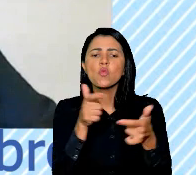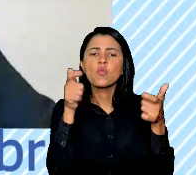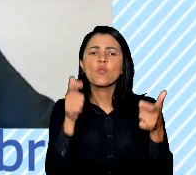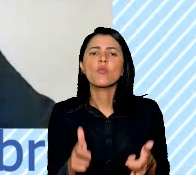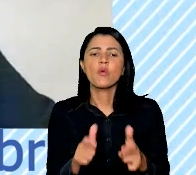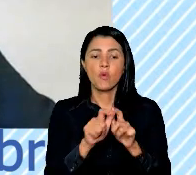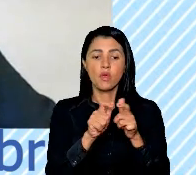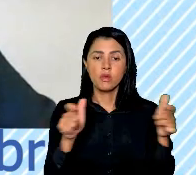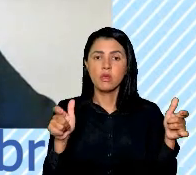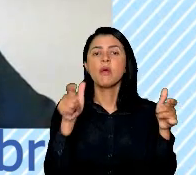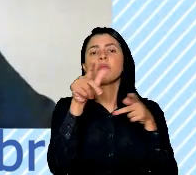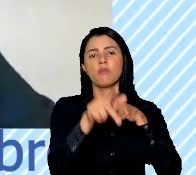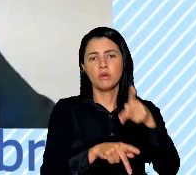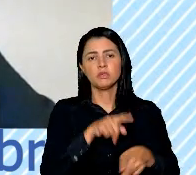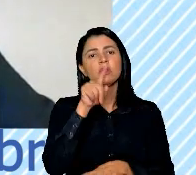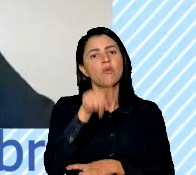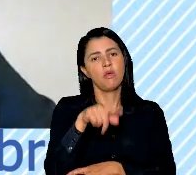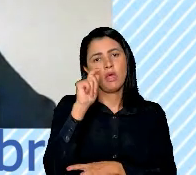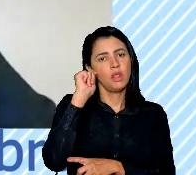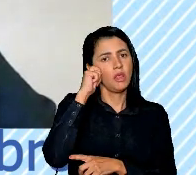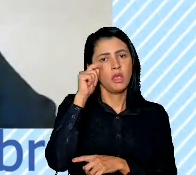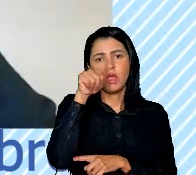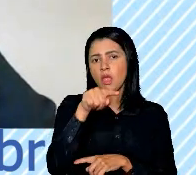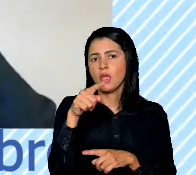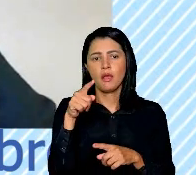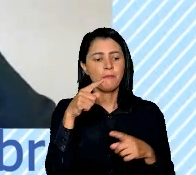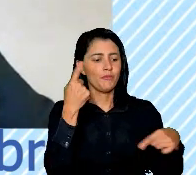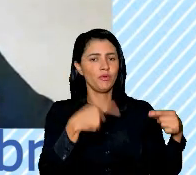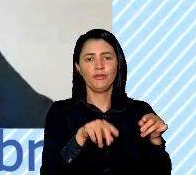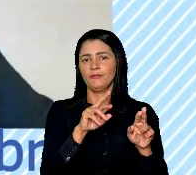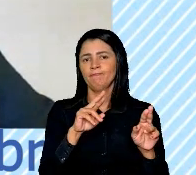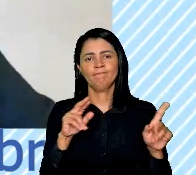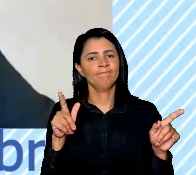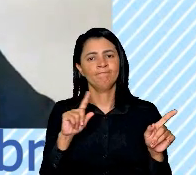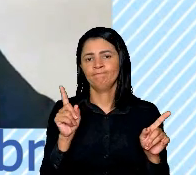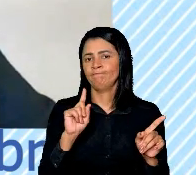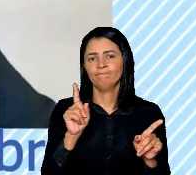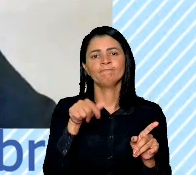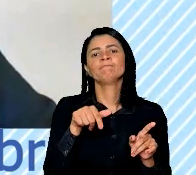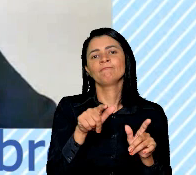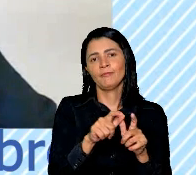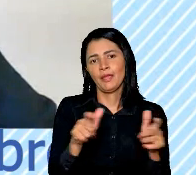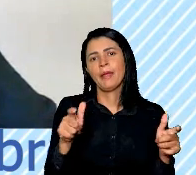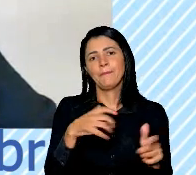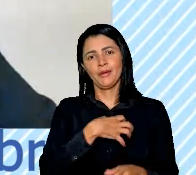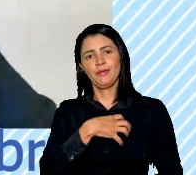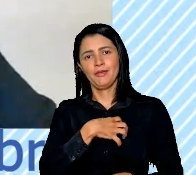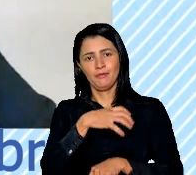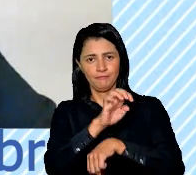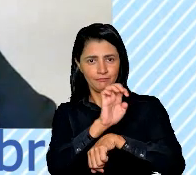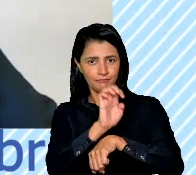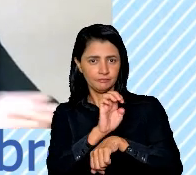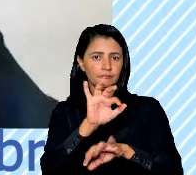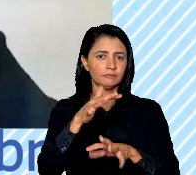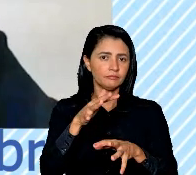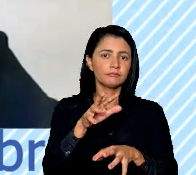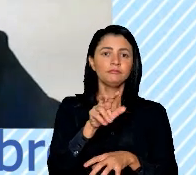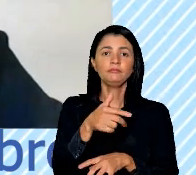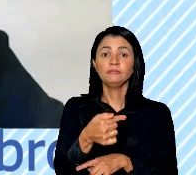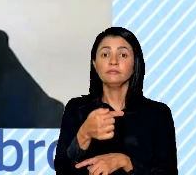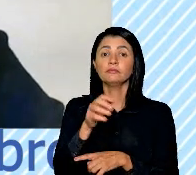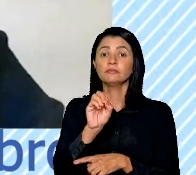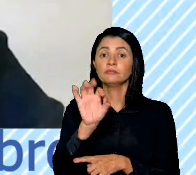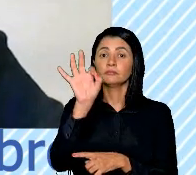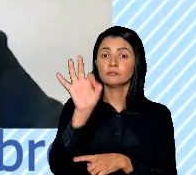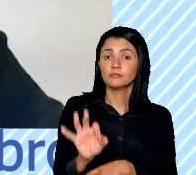população negra, isso não se reflete na política. A Bahia, estado da Bahia, aproximadamente 70%